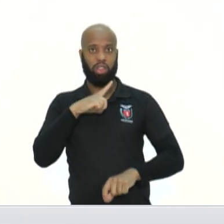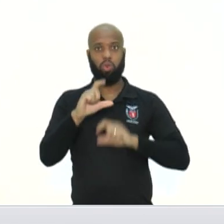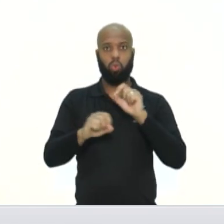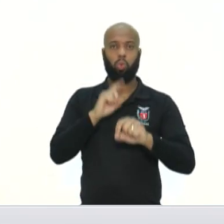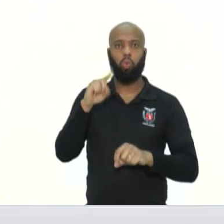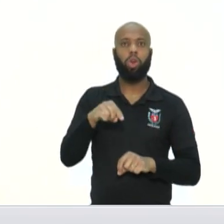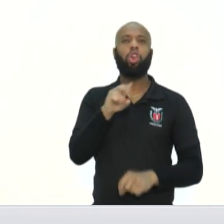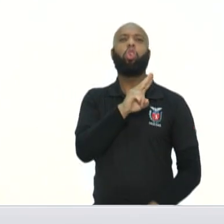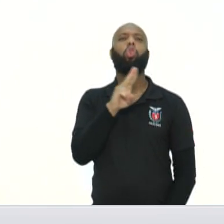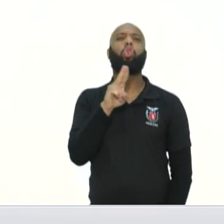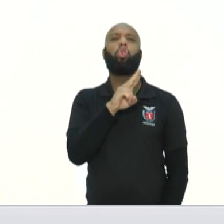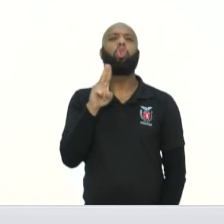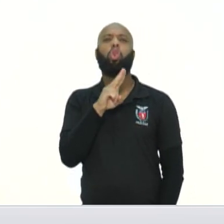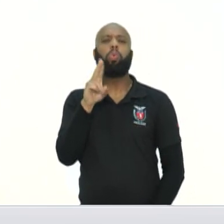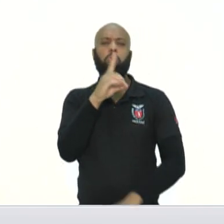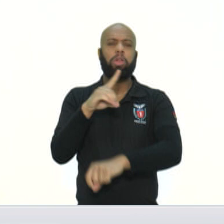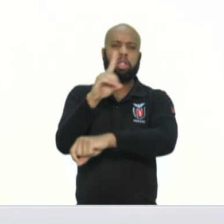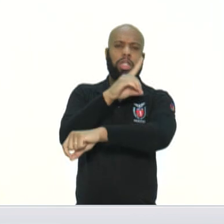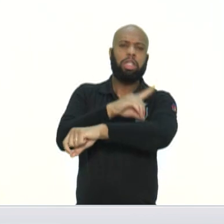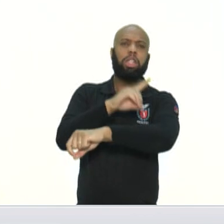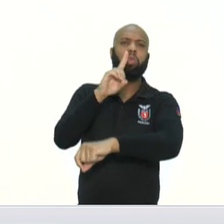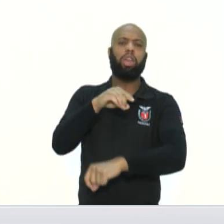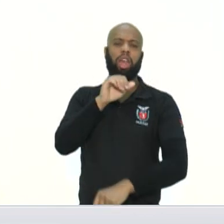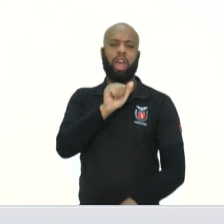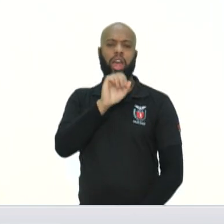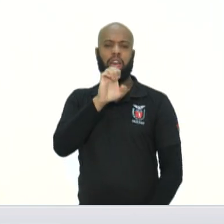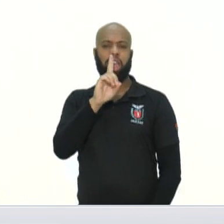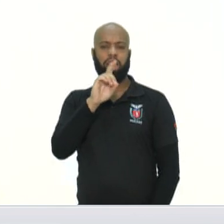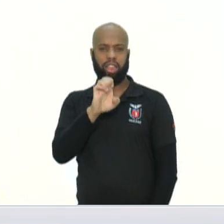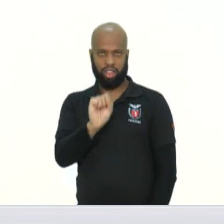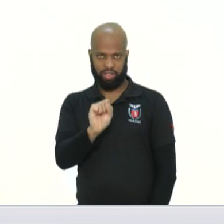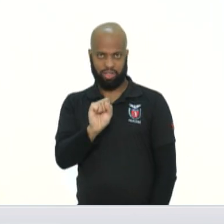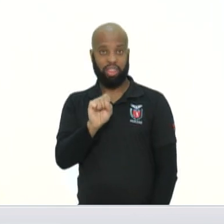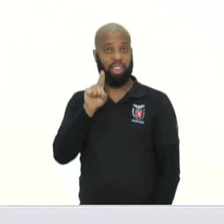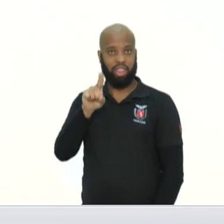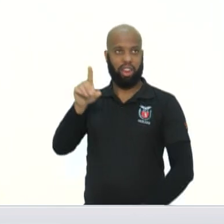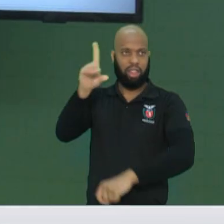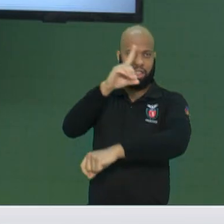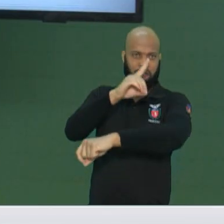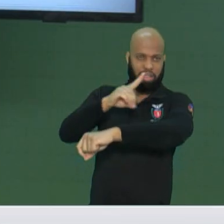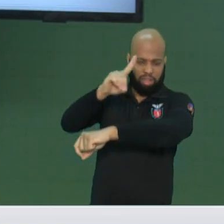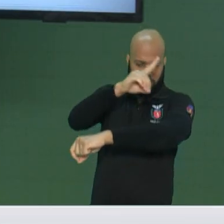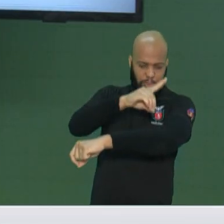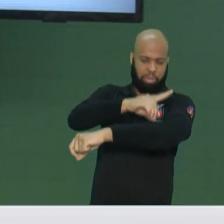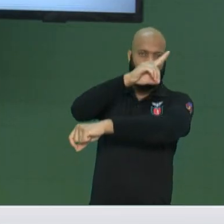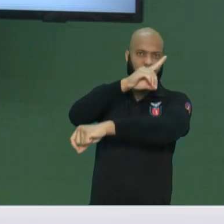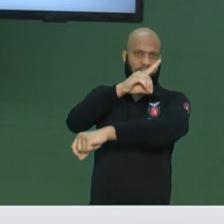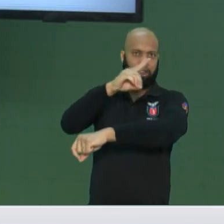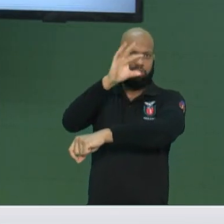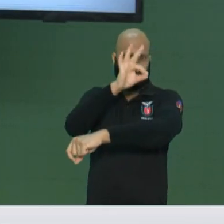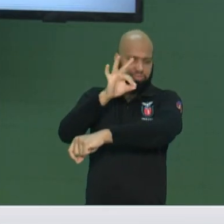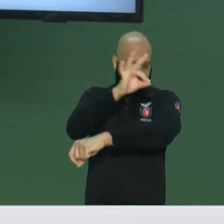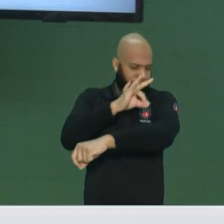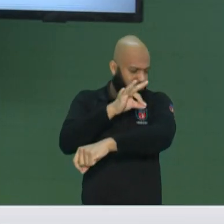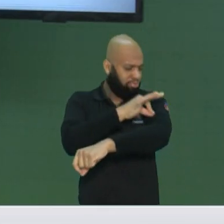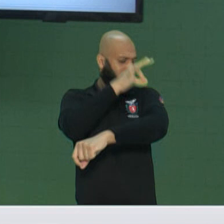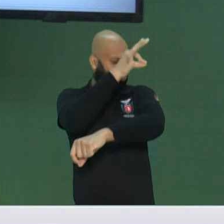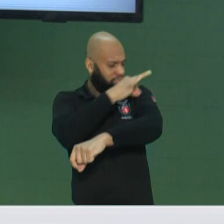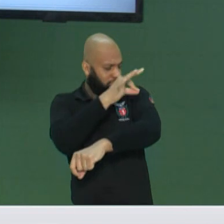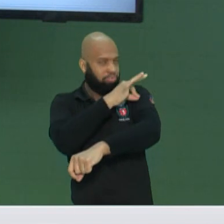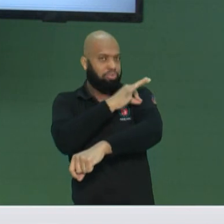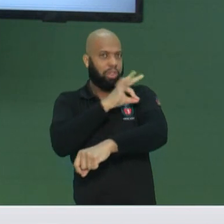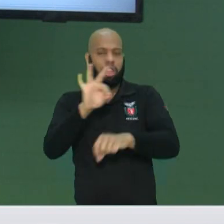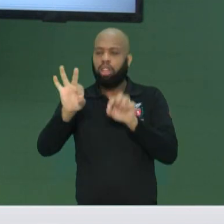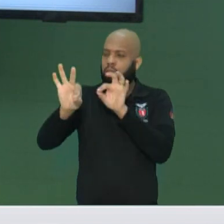mosquito Aedes aegypti, um mosquito muito chique. É esse carinha aqui, ó. Ele é meio marronzinho, cheio de